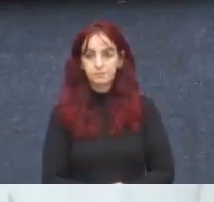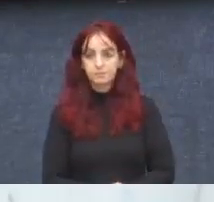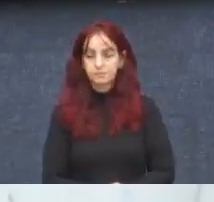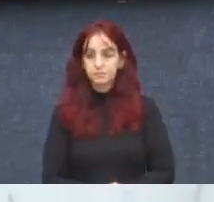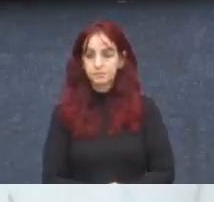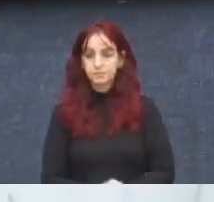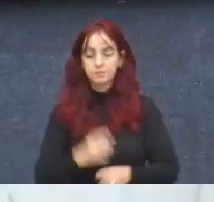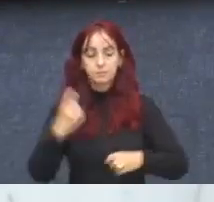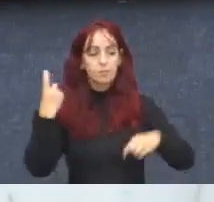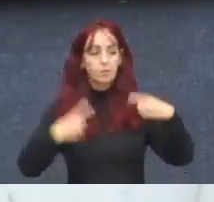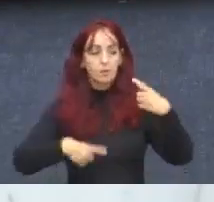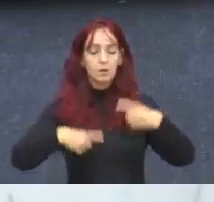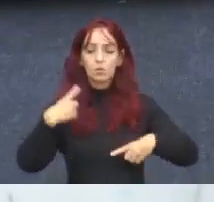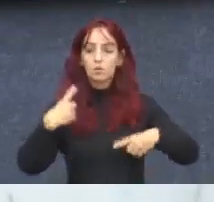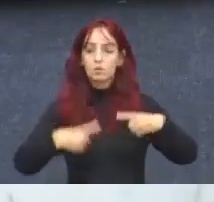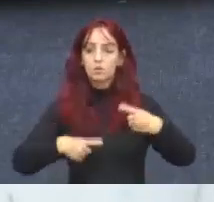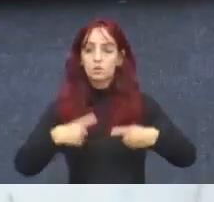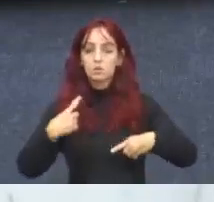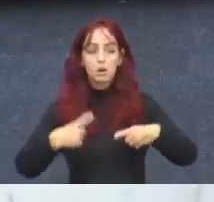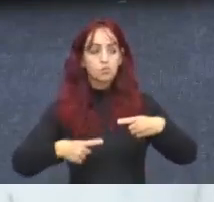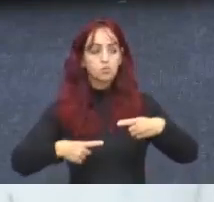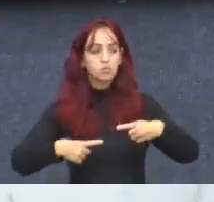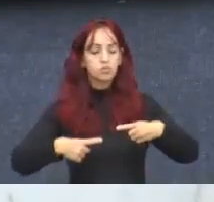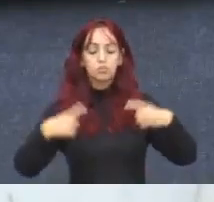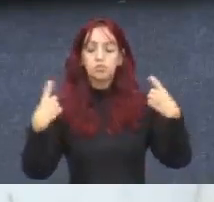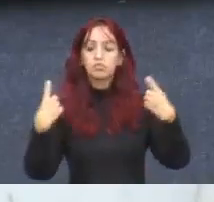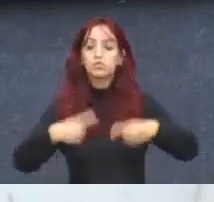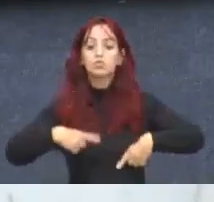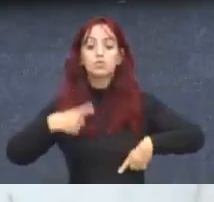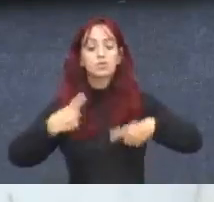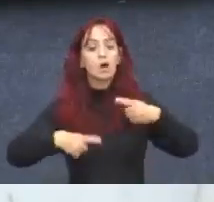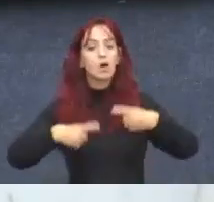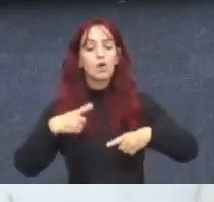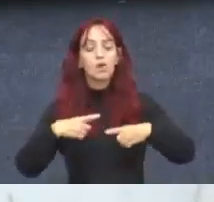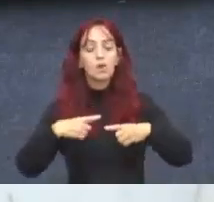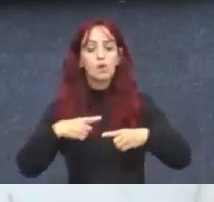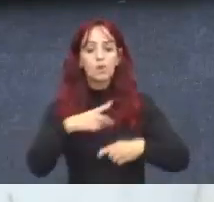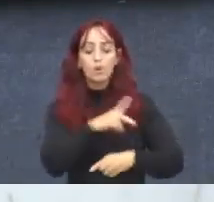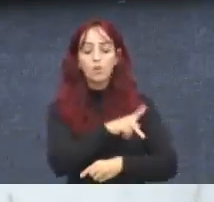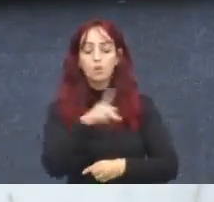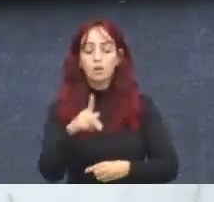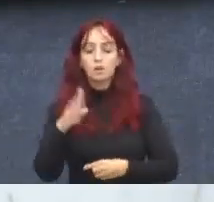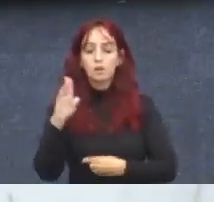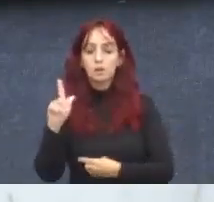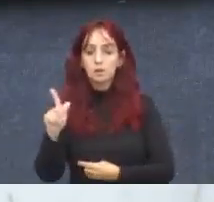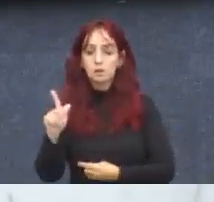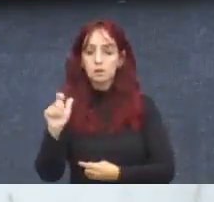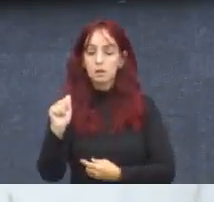Em discussão, para discutir, presidente Gabriel.